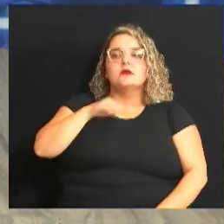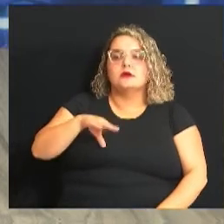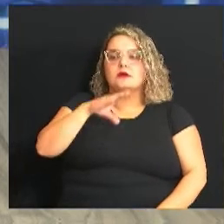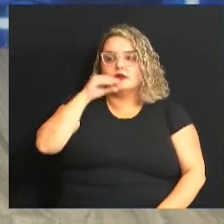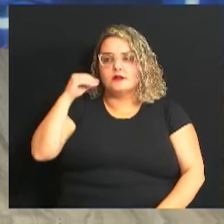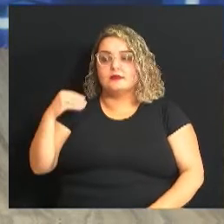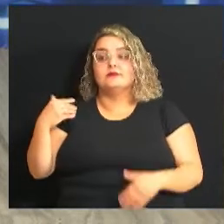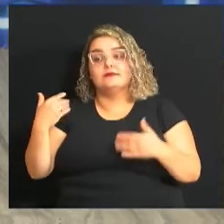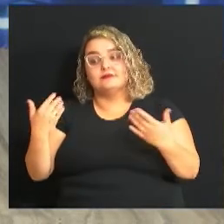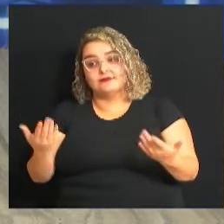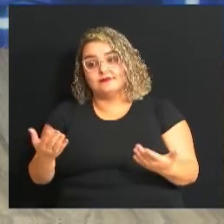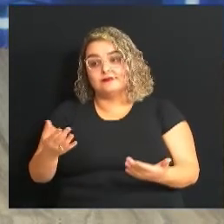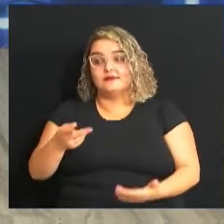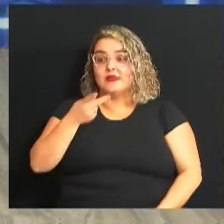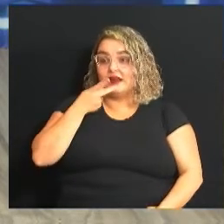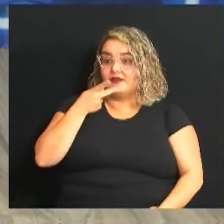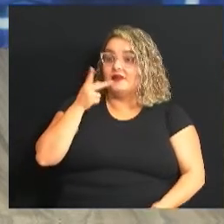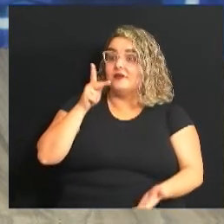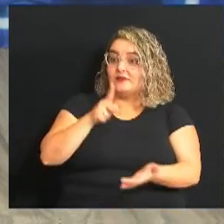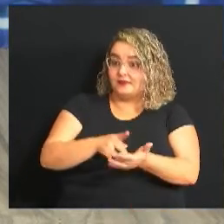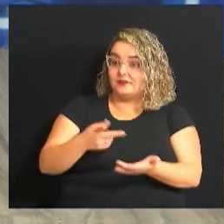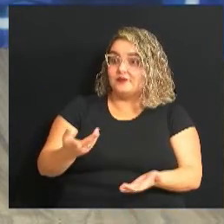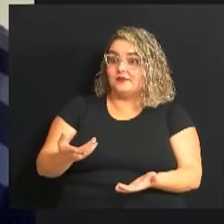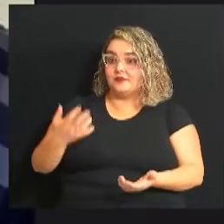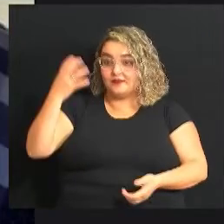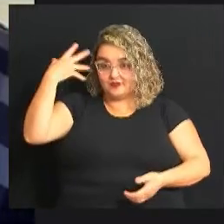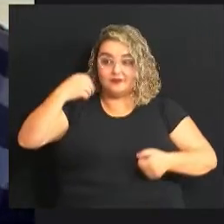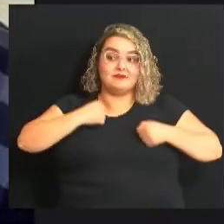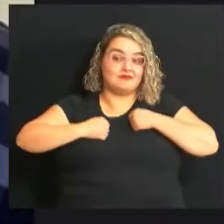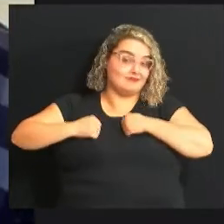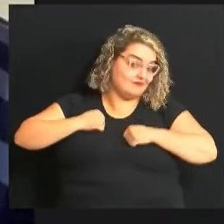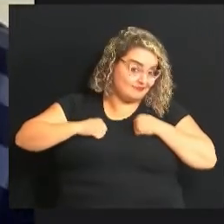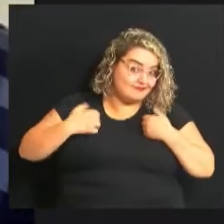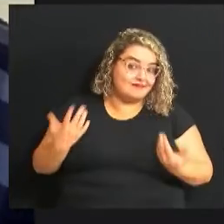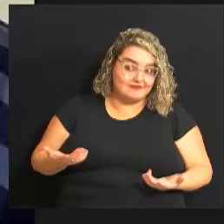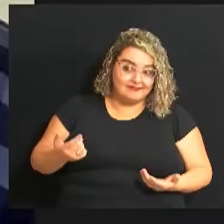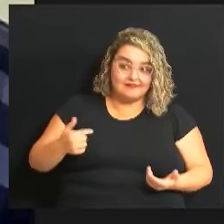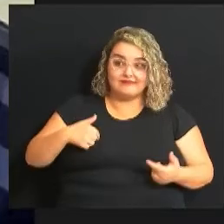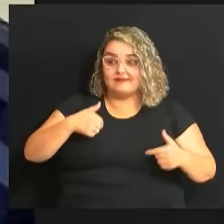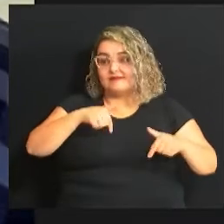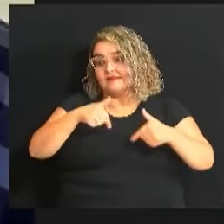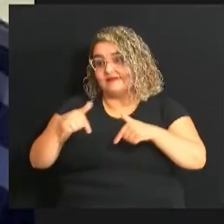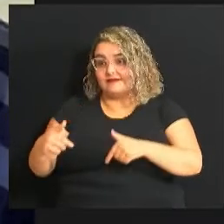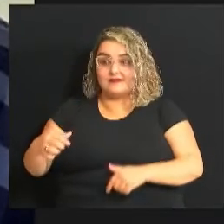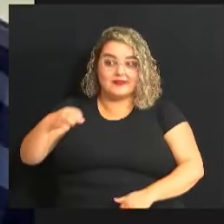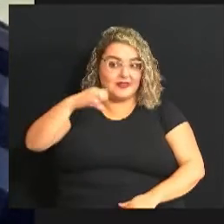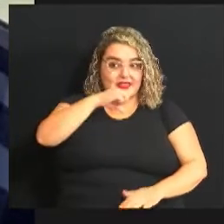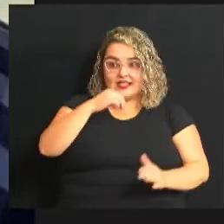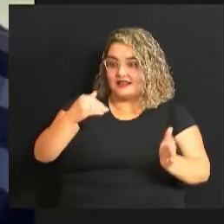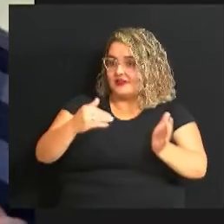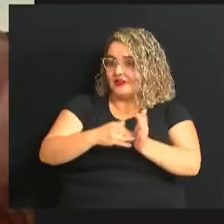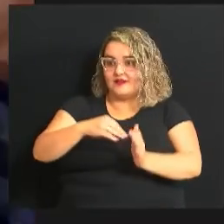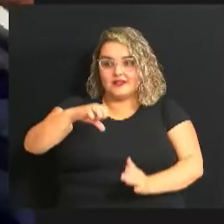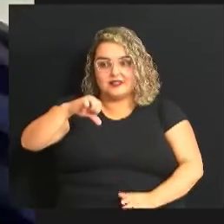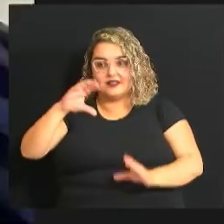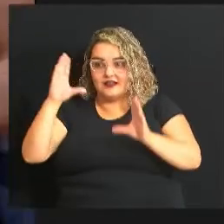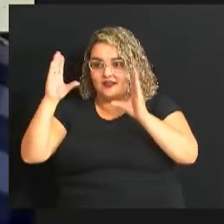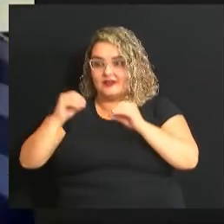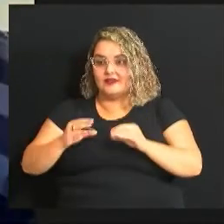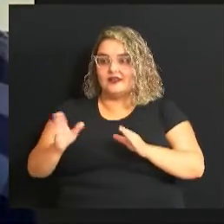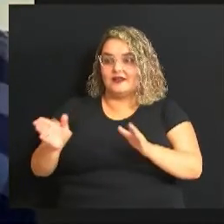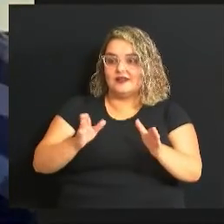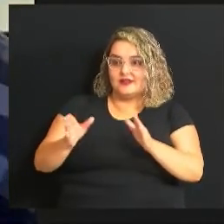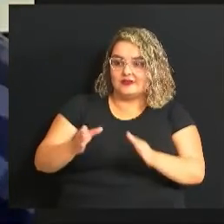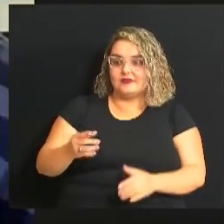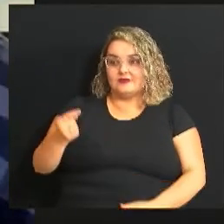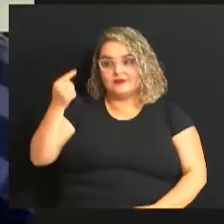Para ser bem sincero, Gabriel, foi tomando banho, porque eu trabalho das 9 até as 9, né? Então, os momentos que eu tenho para filosofar